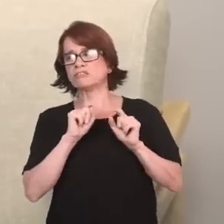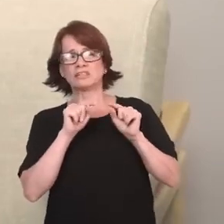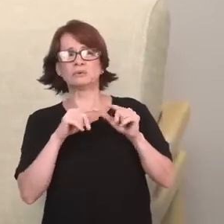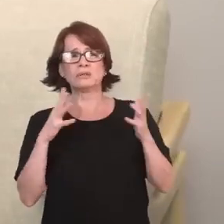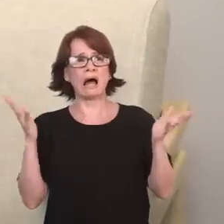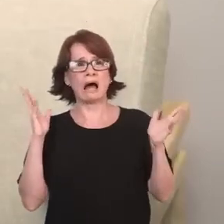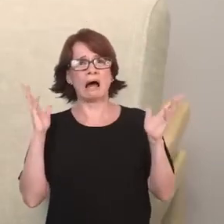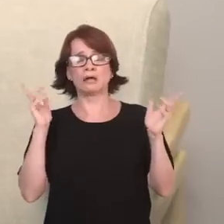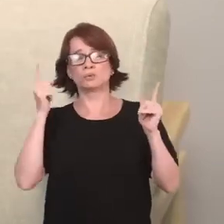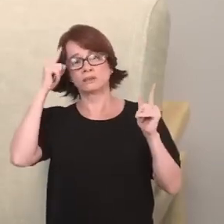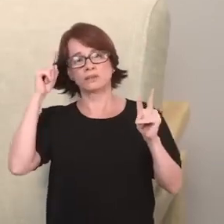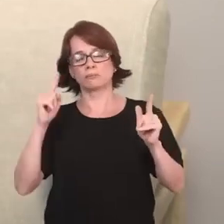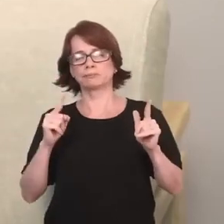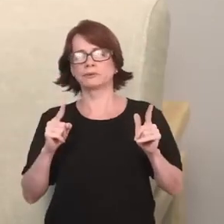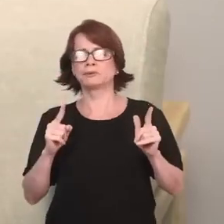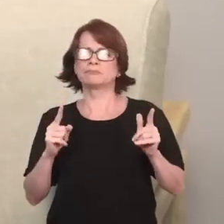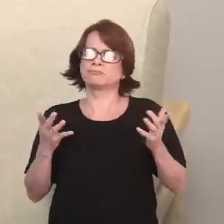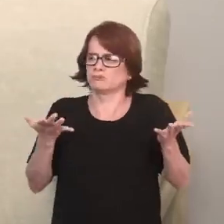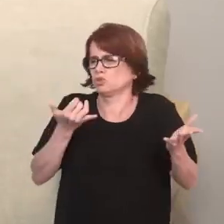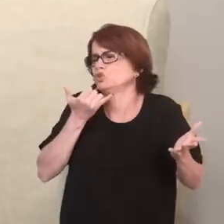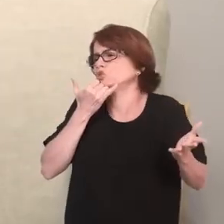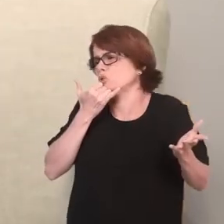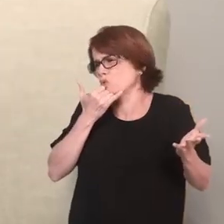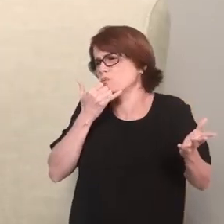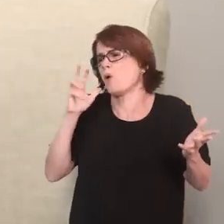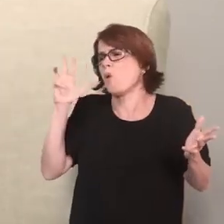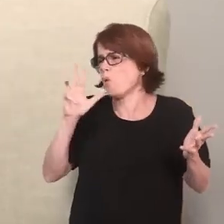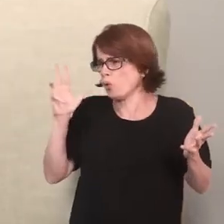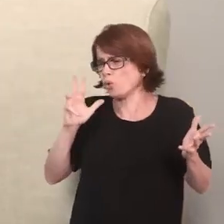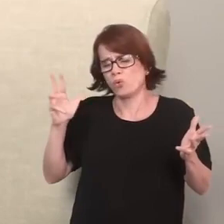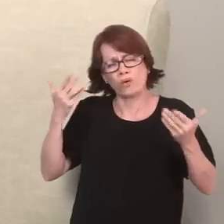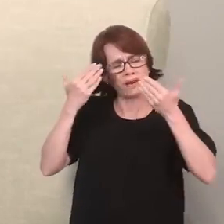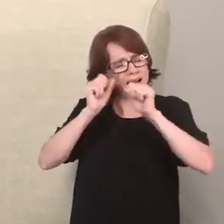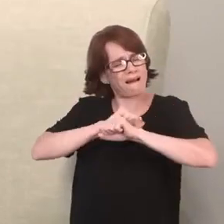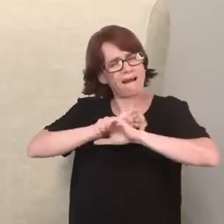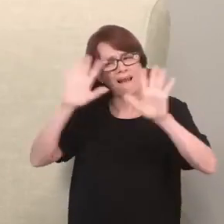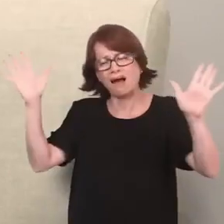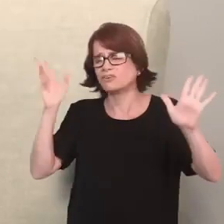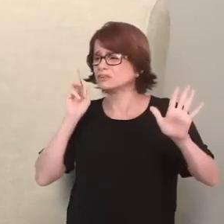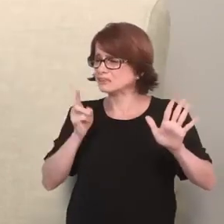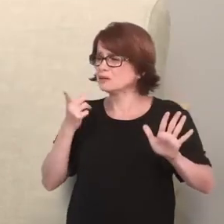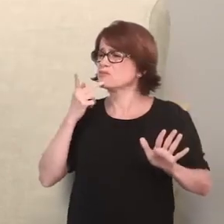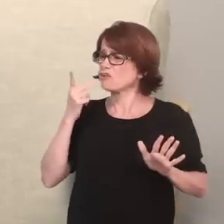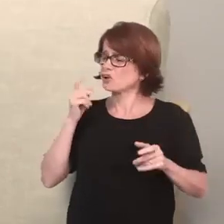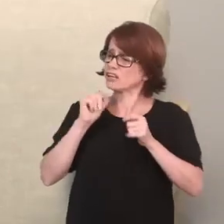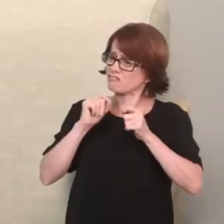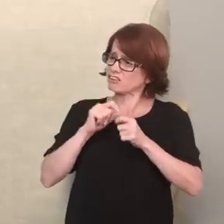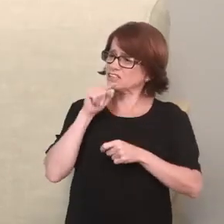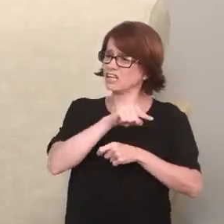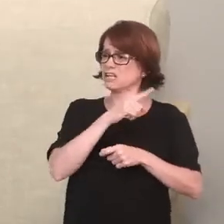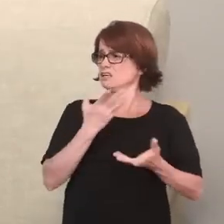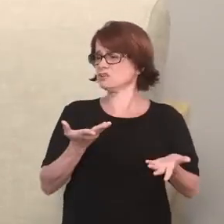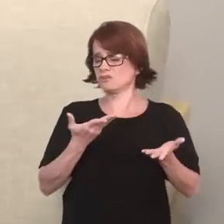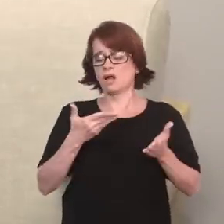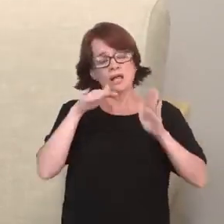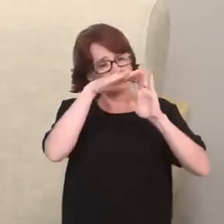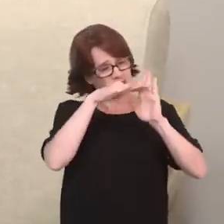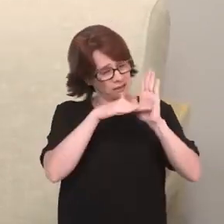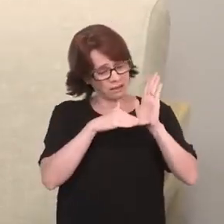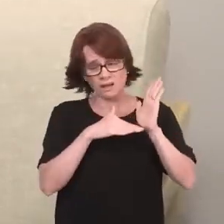seguindo a cartilha, ele está fazendo exatamente o que ele disse que faria. Aí eu acho assim, inacreditável essas pessoas que estão